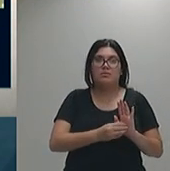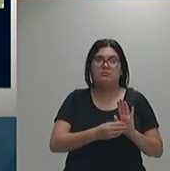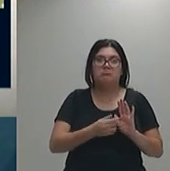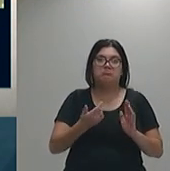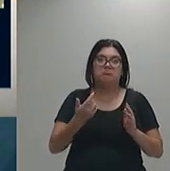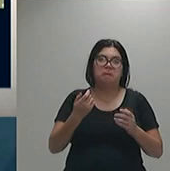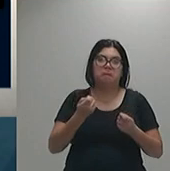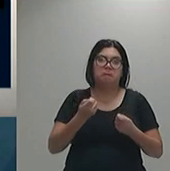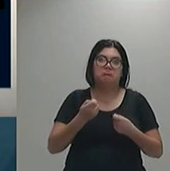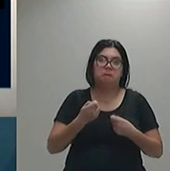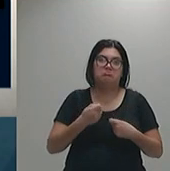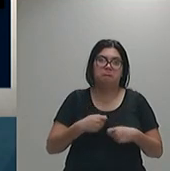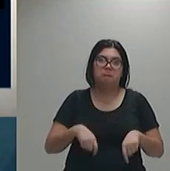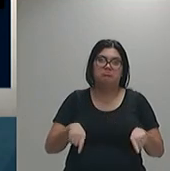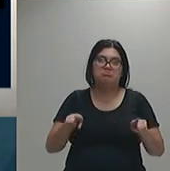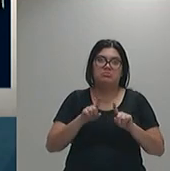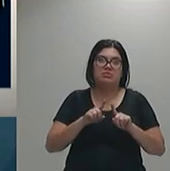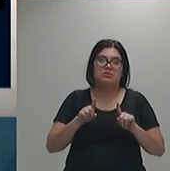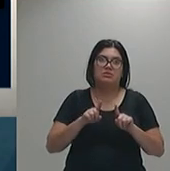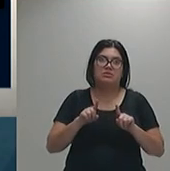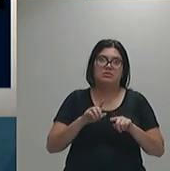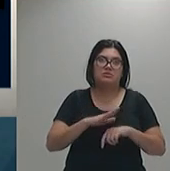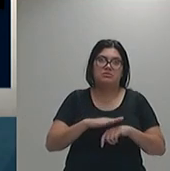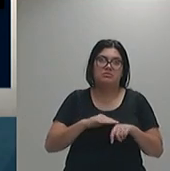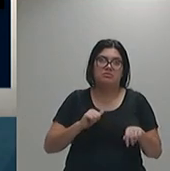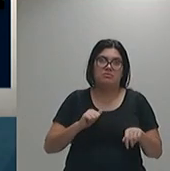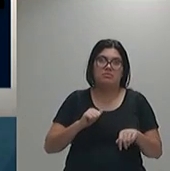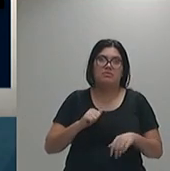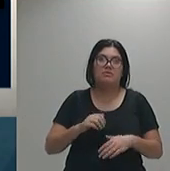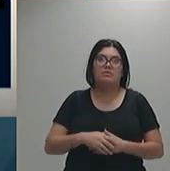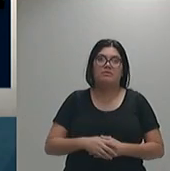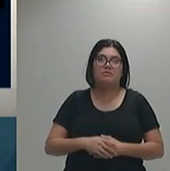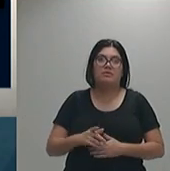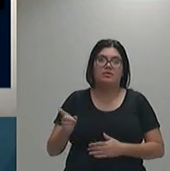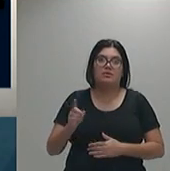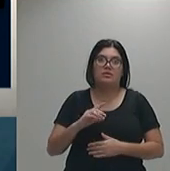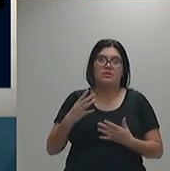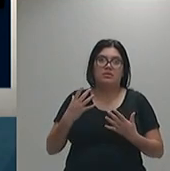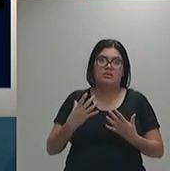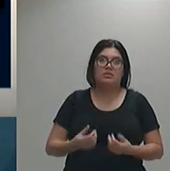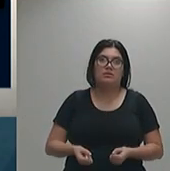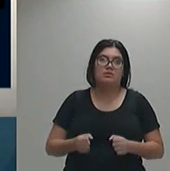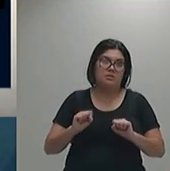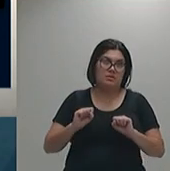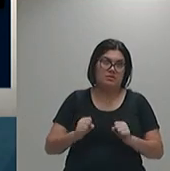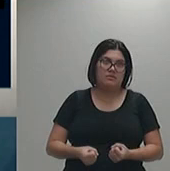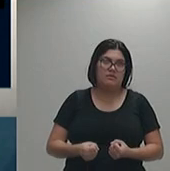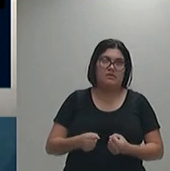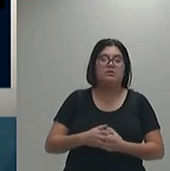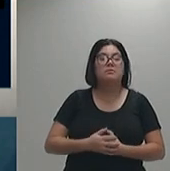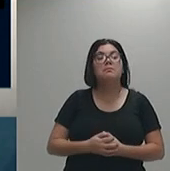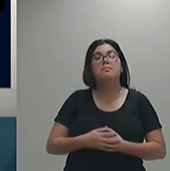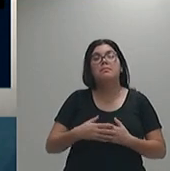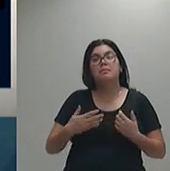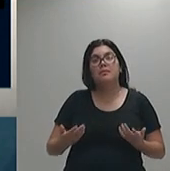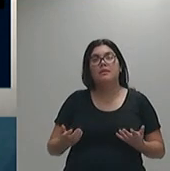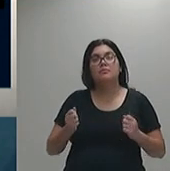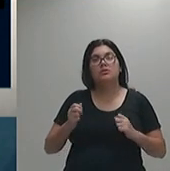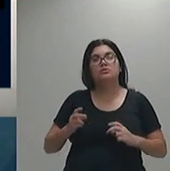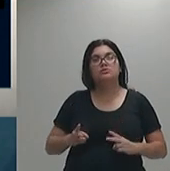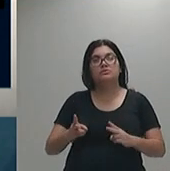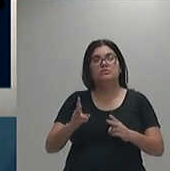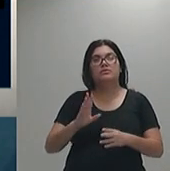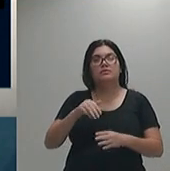para você ver né a chuva ser essa entrarem de férias sustentações orais não gosta por favor pode prosseguir com voz